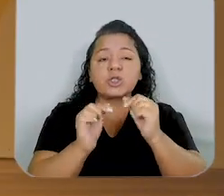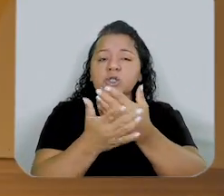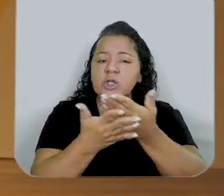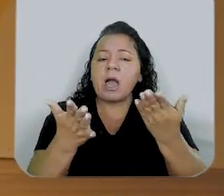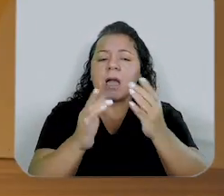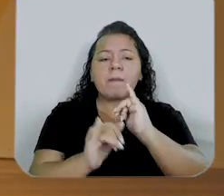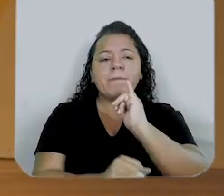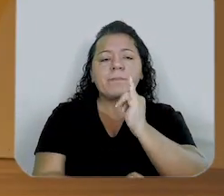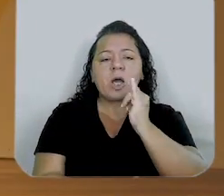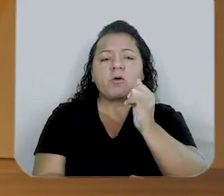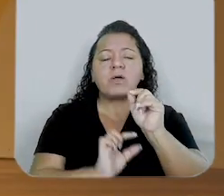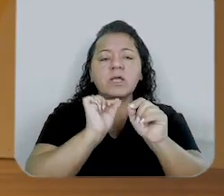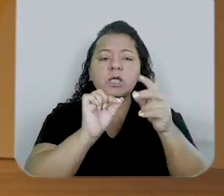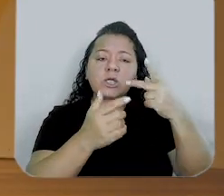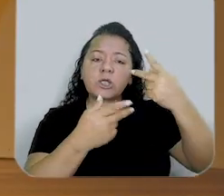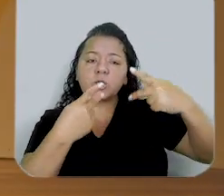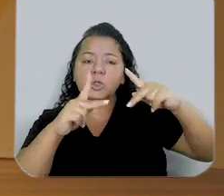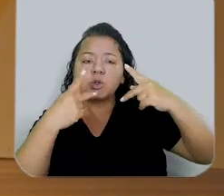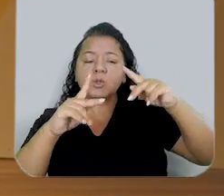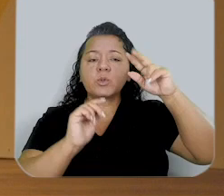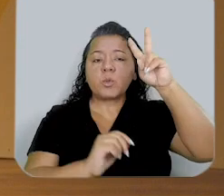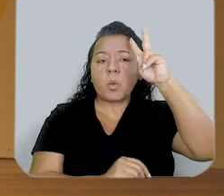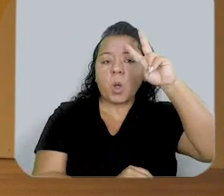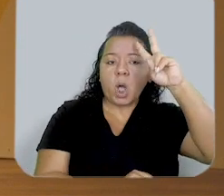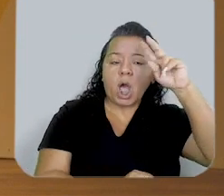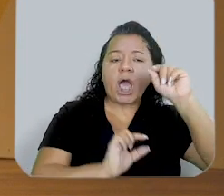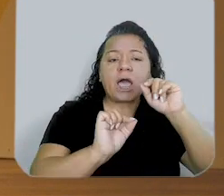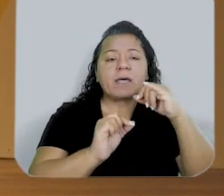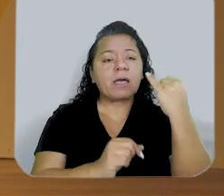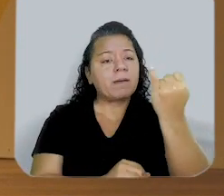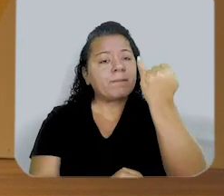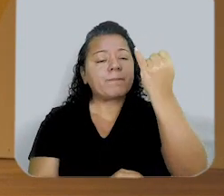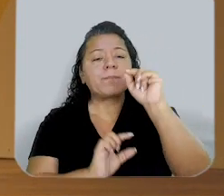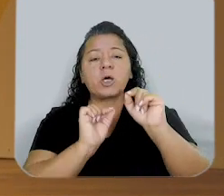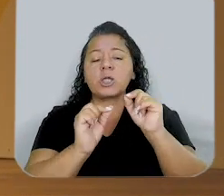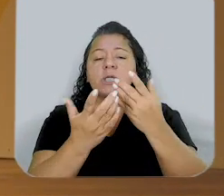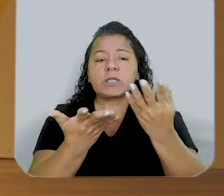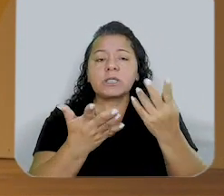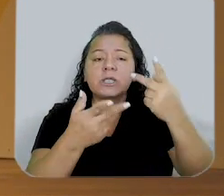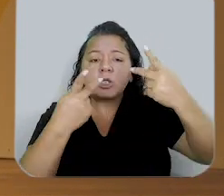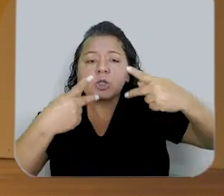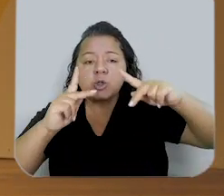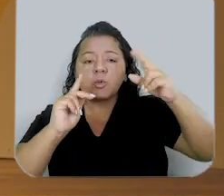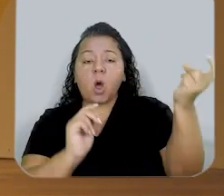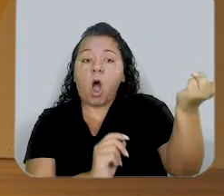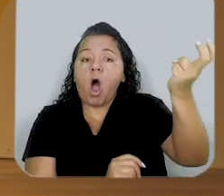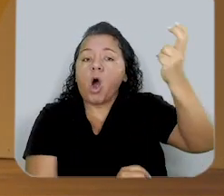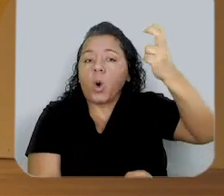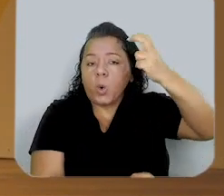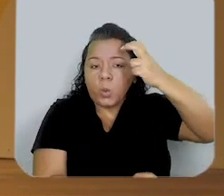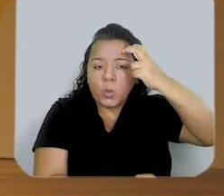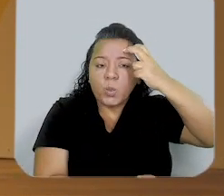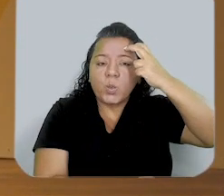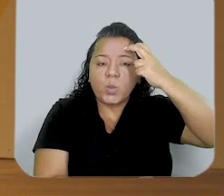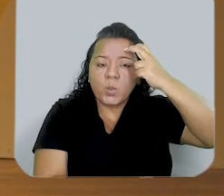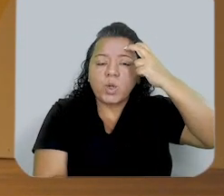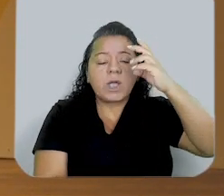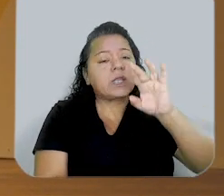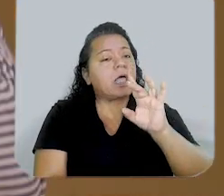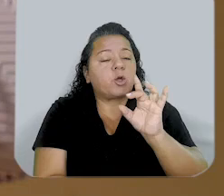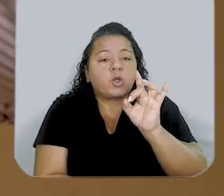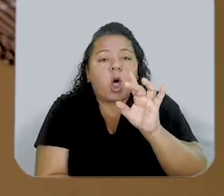ele possa falar sobre a sua história, que ele possa falar sobre a importância da sua cultura. Né, e não apenas